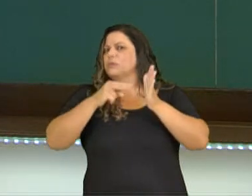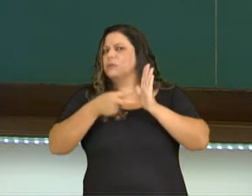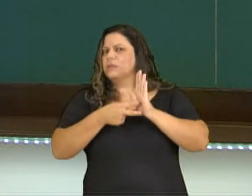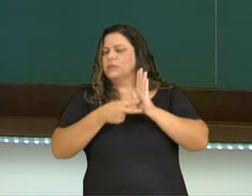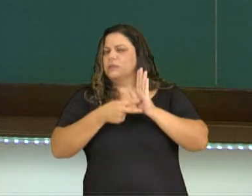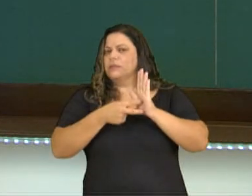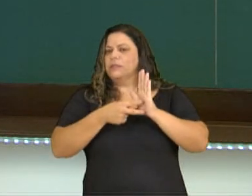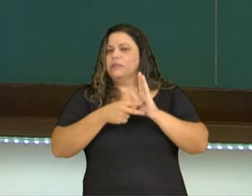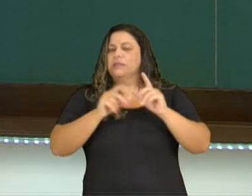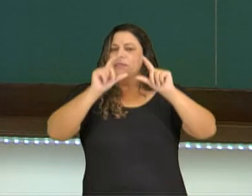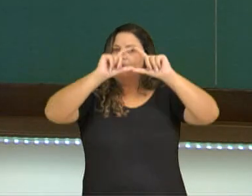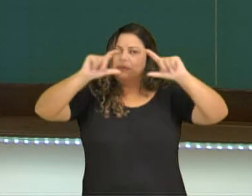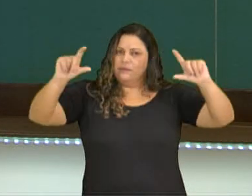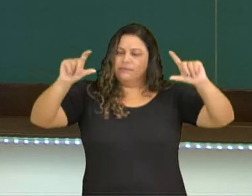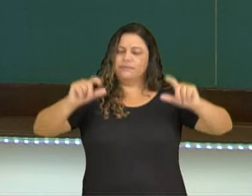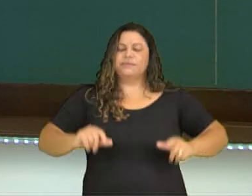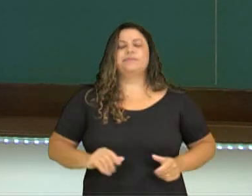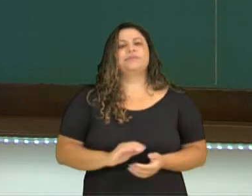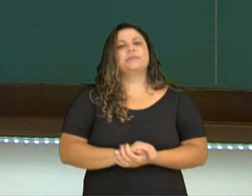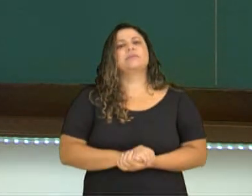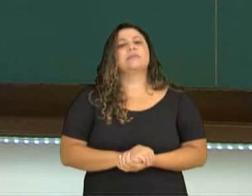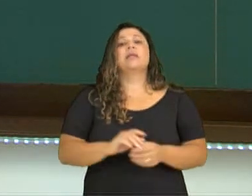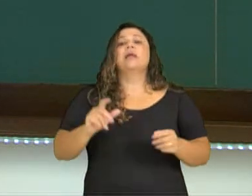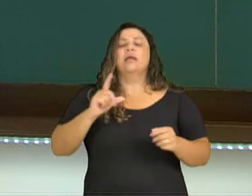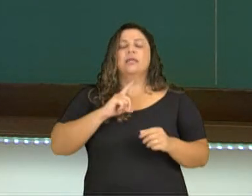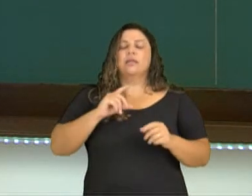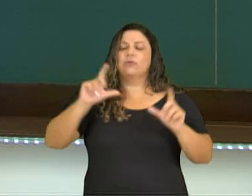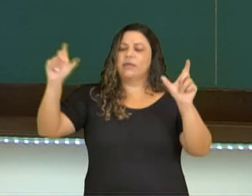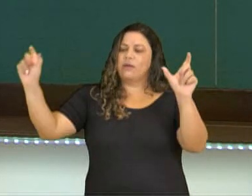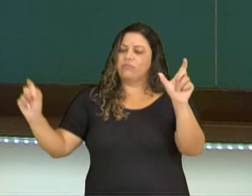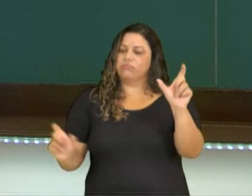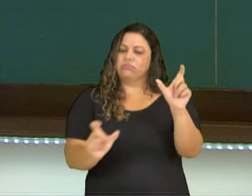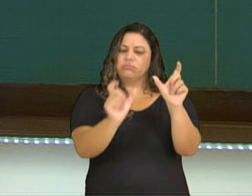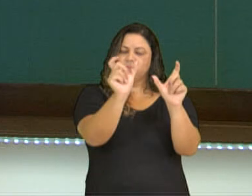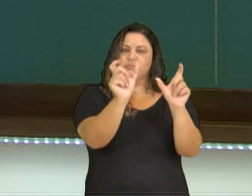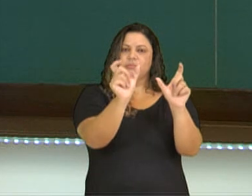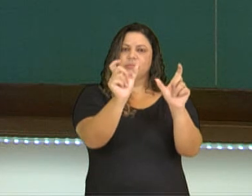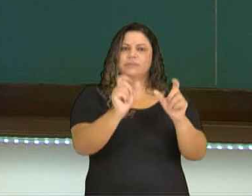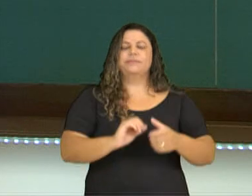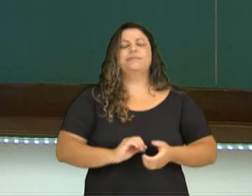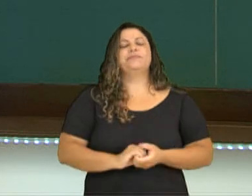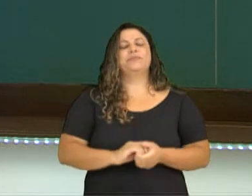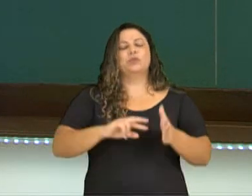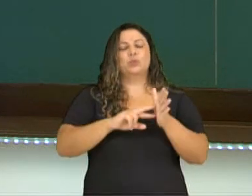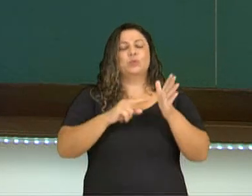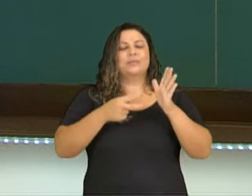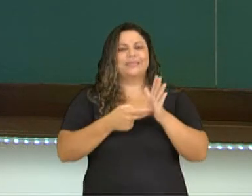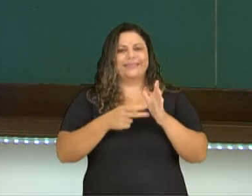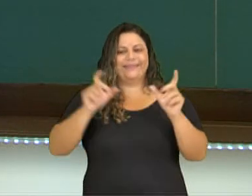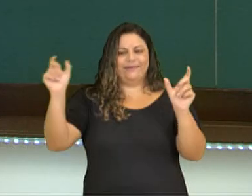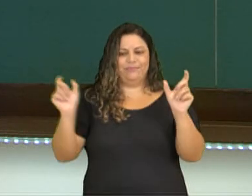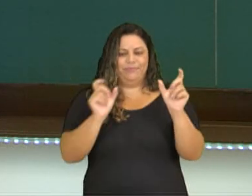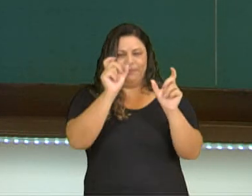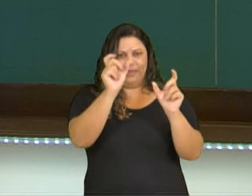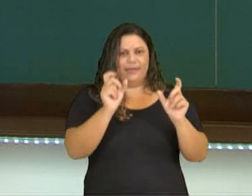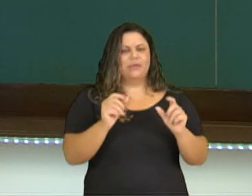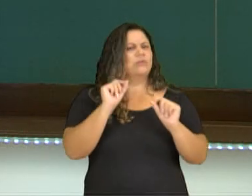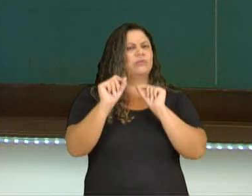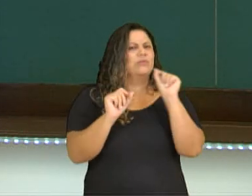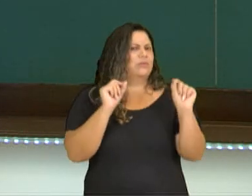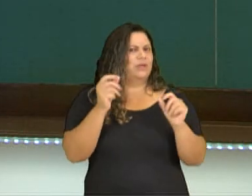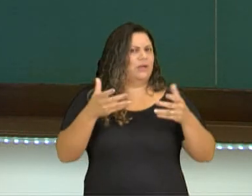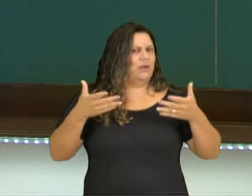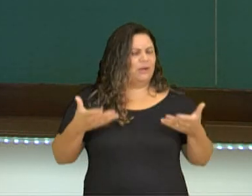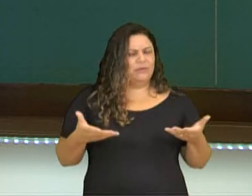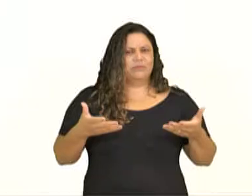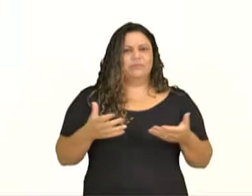daquele enunciado, dentro daquele contexto. Então eu faço uma inferência, né? Eu deduzo o significado, né? Então vamos ver aqui qual seria